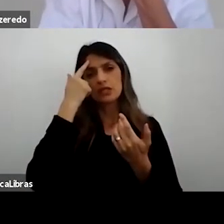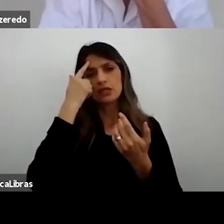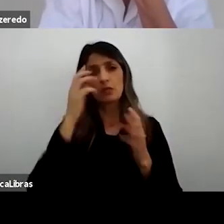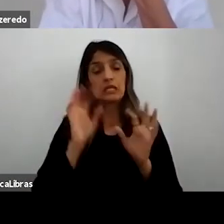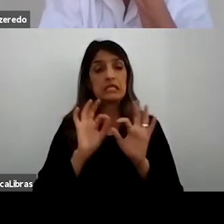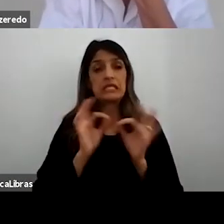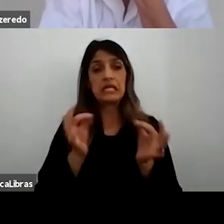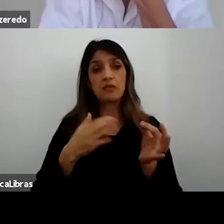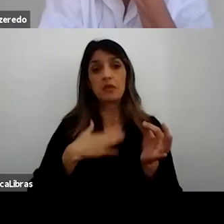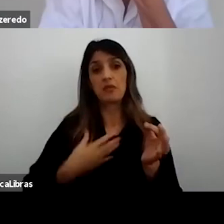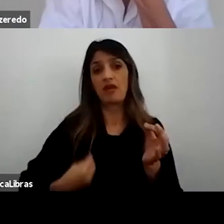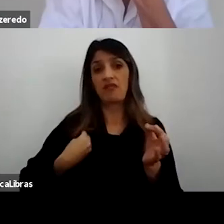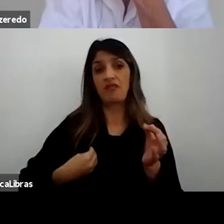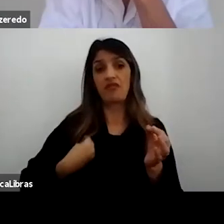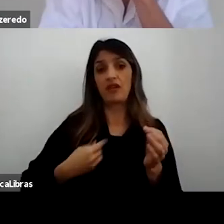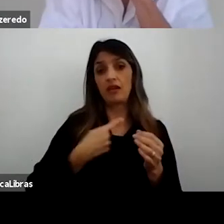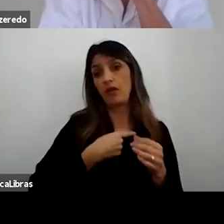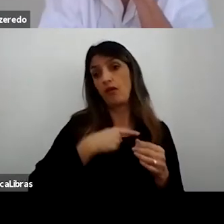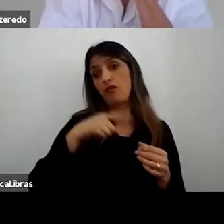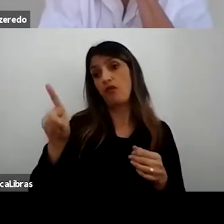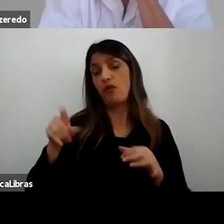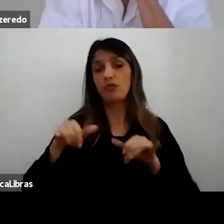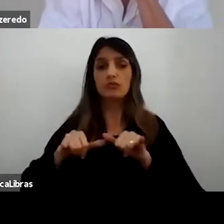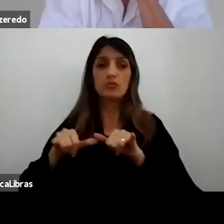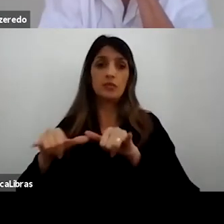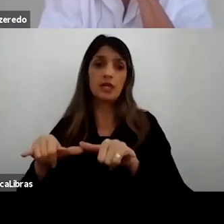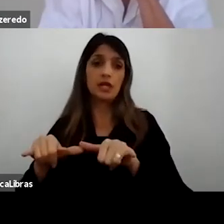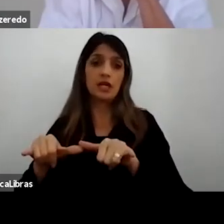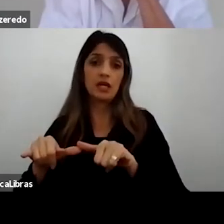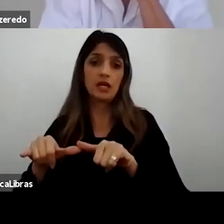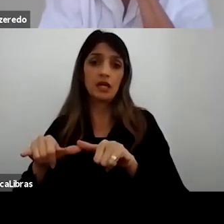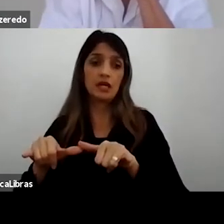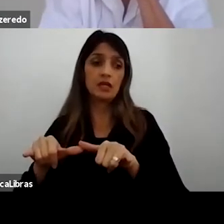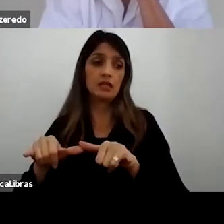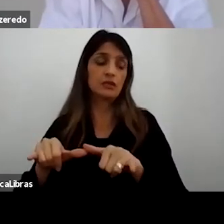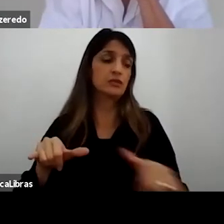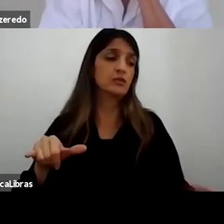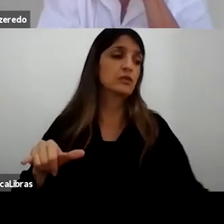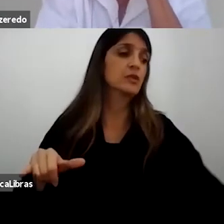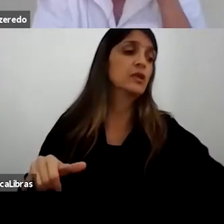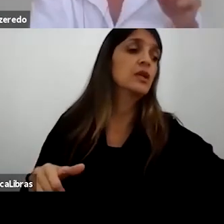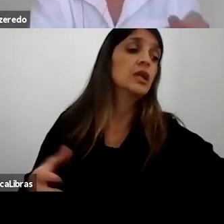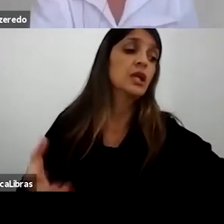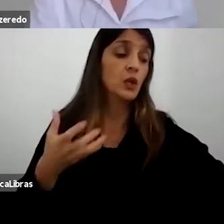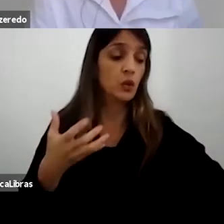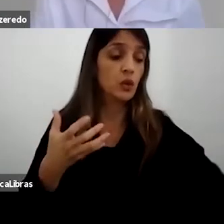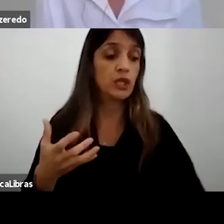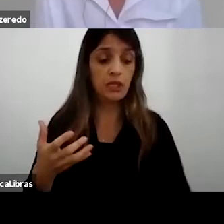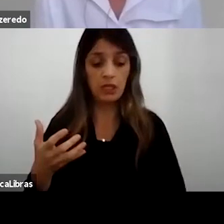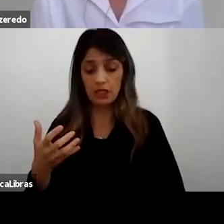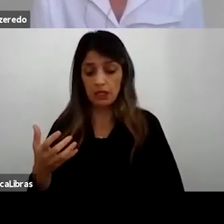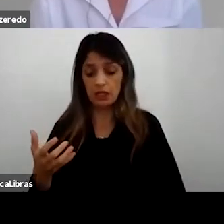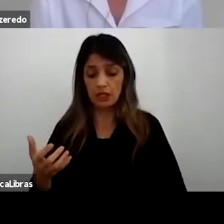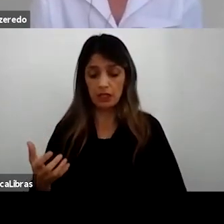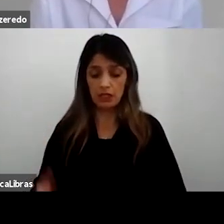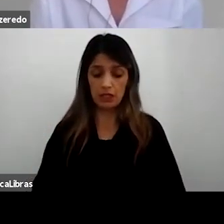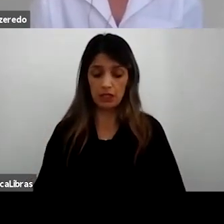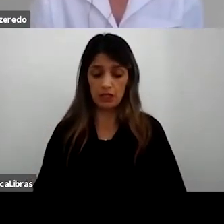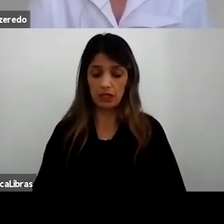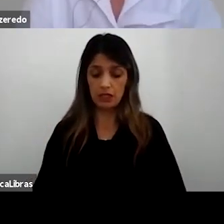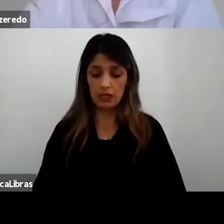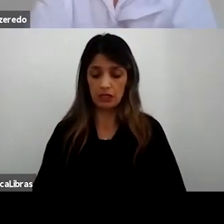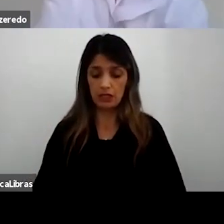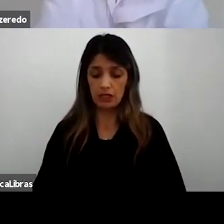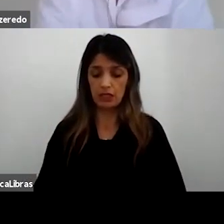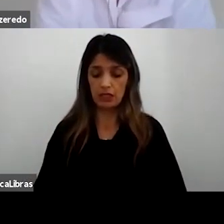que é ir até o supermercado, onde eu ando 2 quadras. Eu gostaria que nesse espaço eu tivesse, assim, dezenas